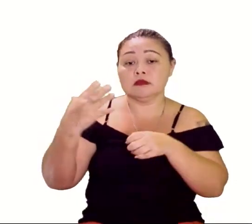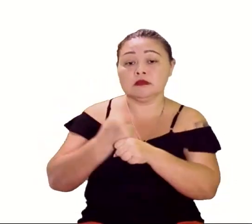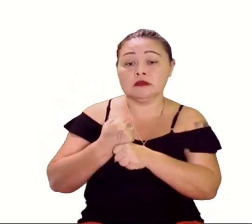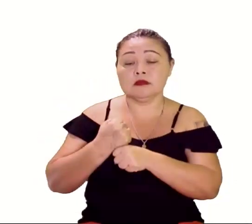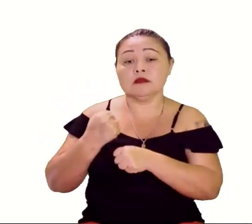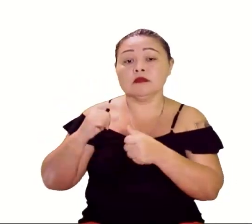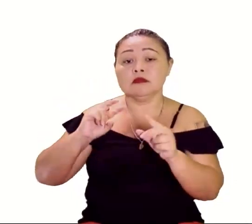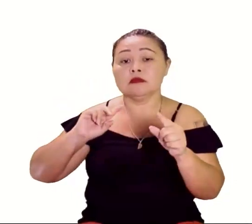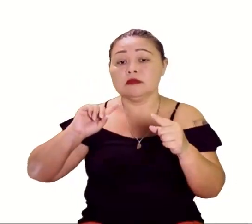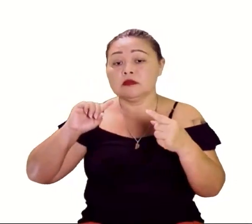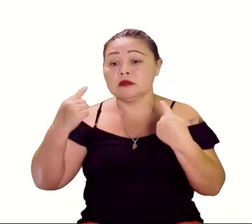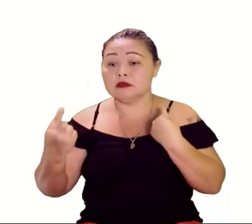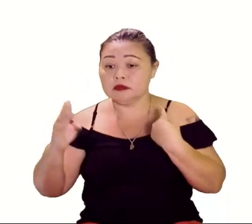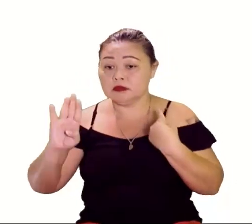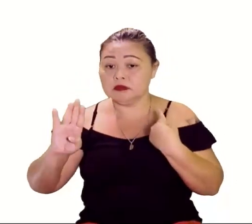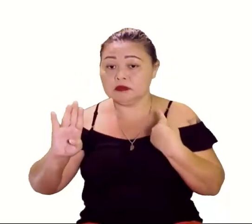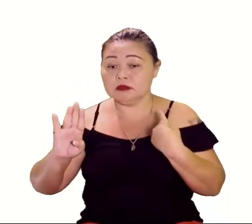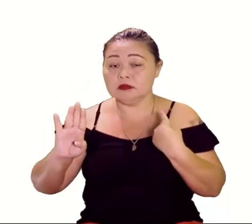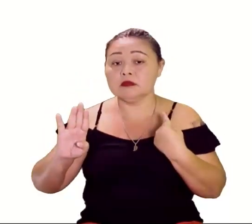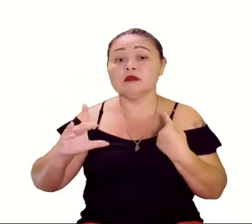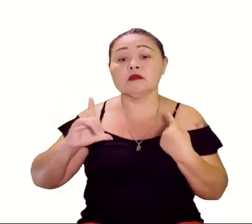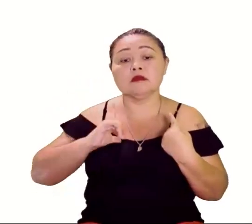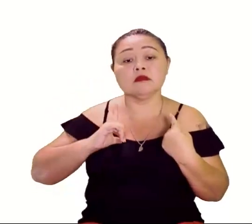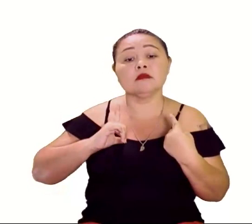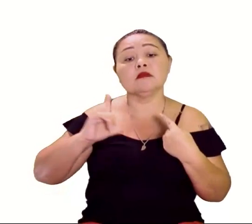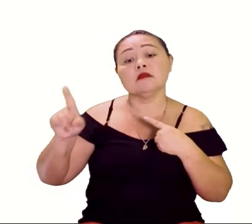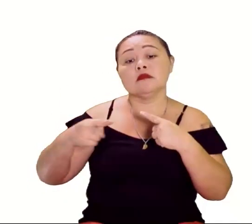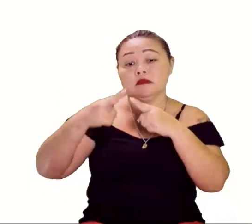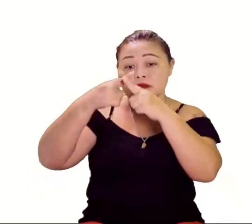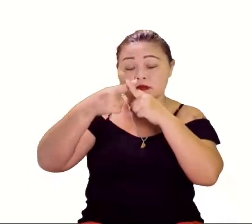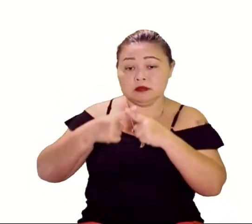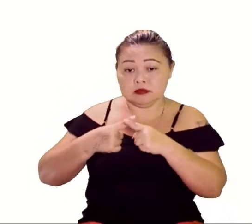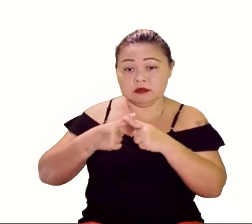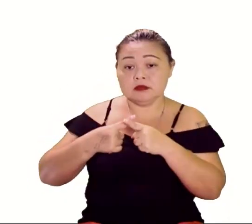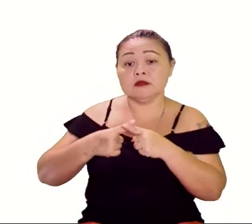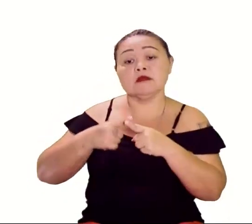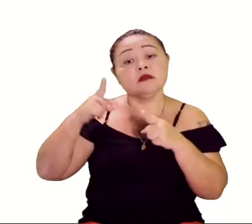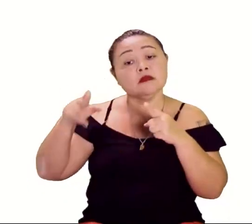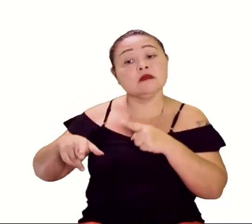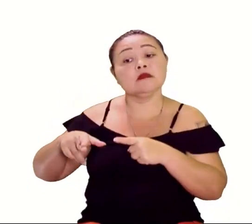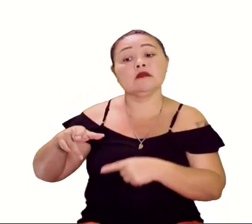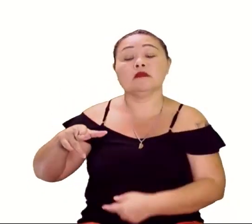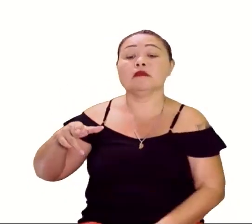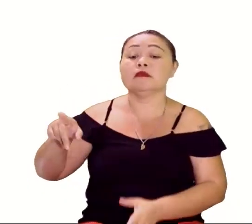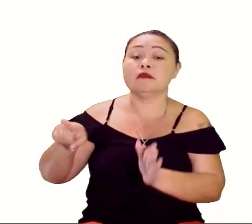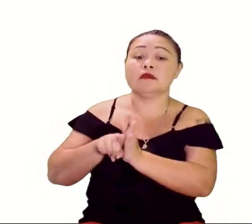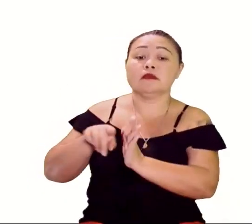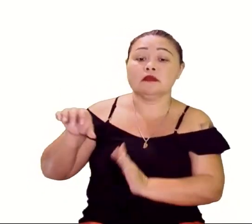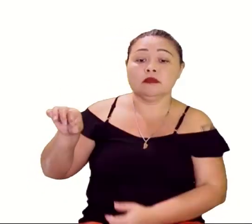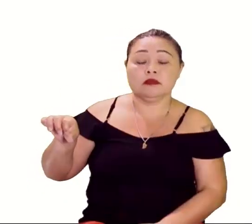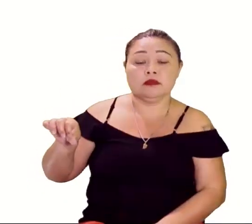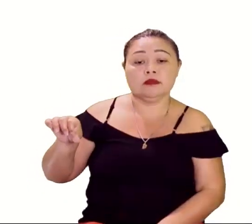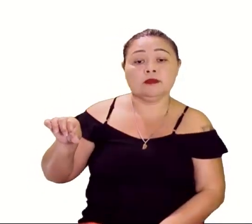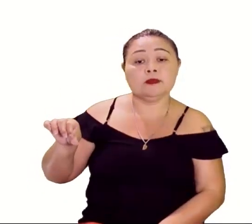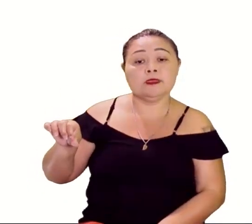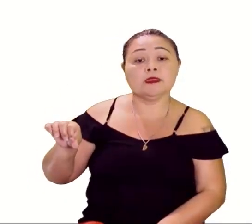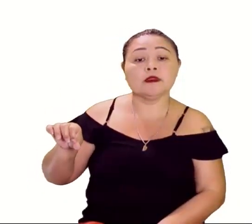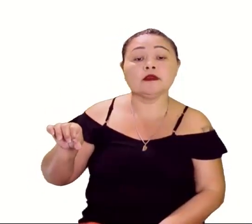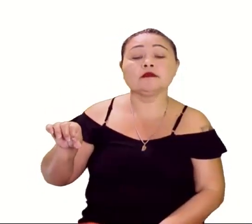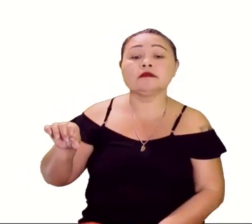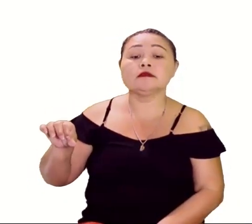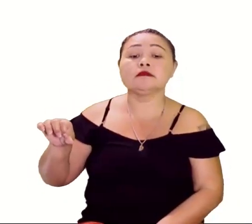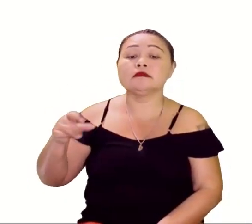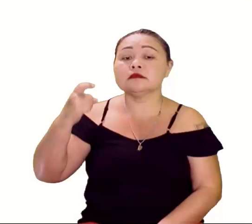somados dá o contrário do B, lembra? Dá então 8. tem que dar 8. E dois valores que multiplicado tem que dar menos 9. Vamos